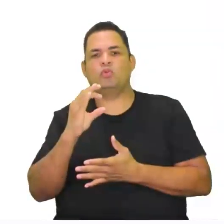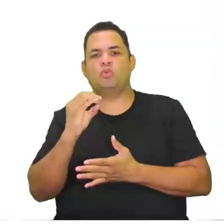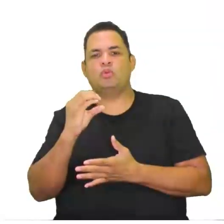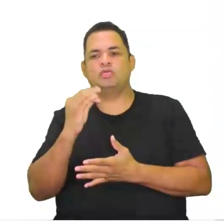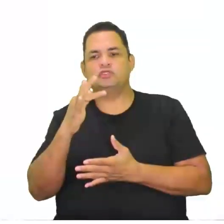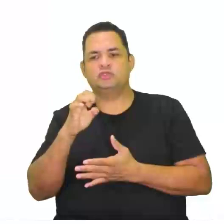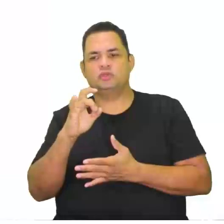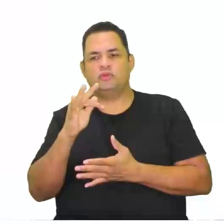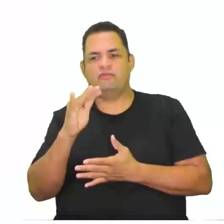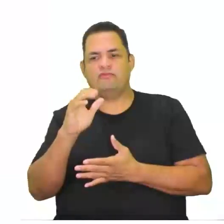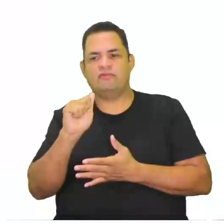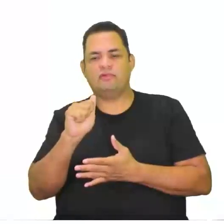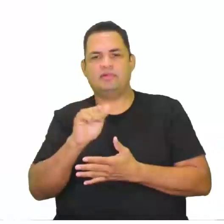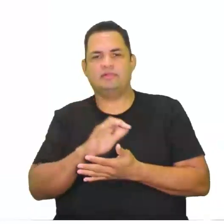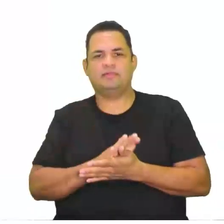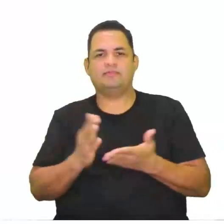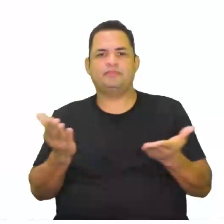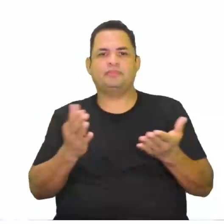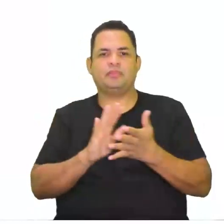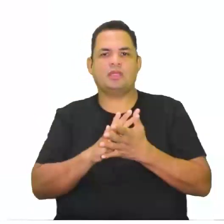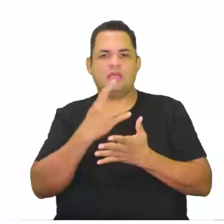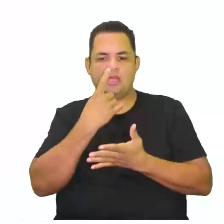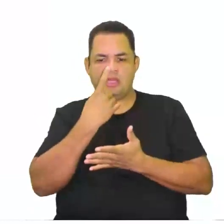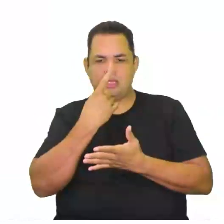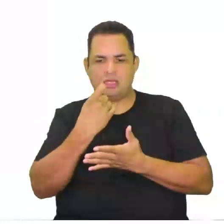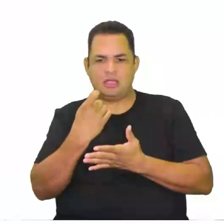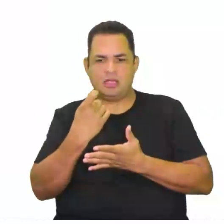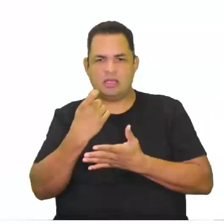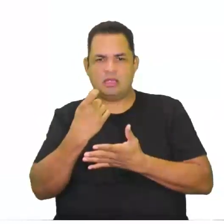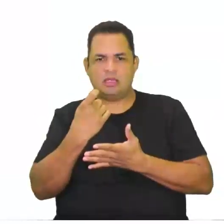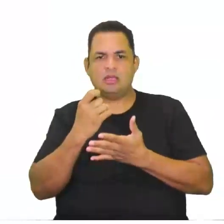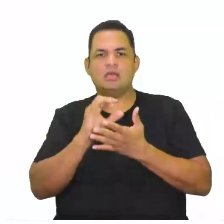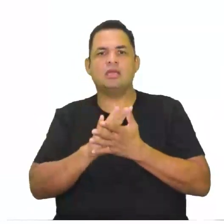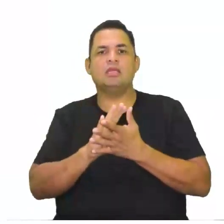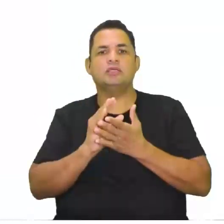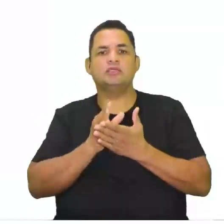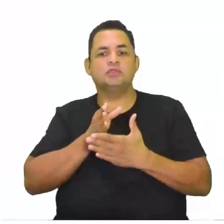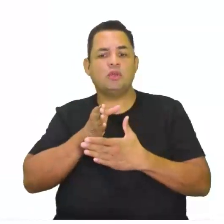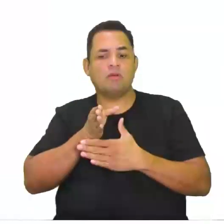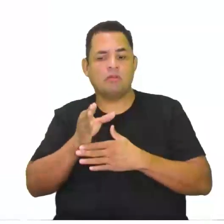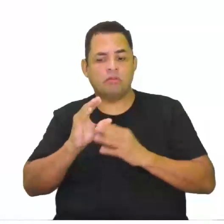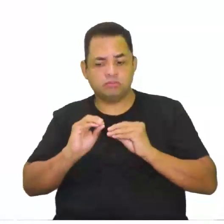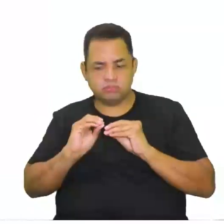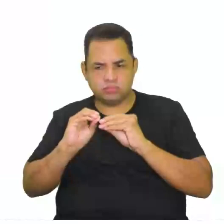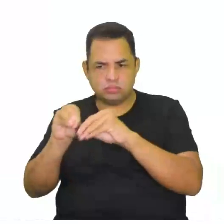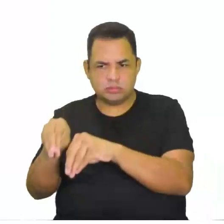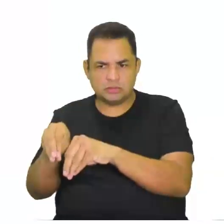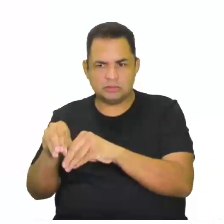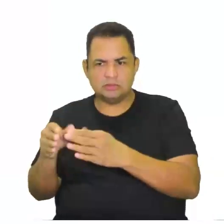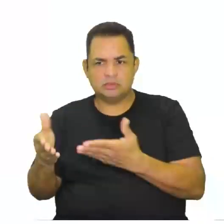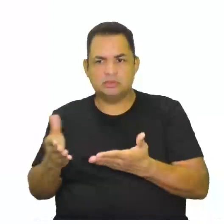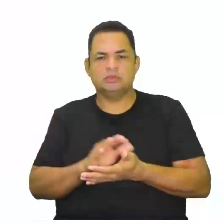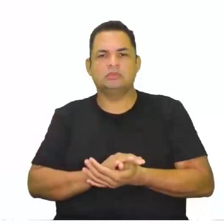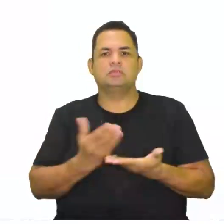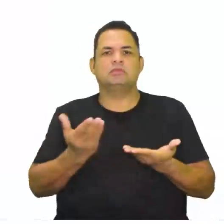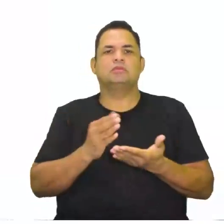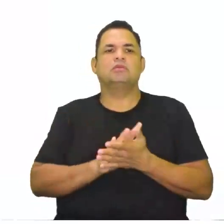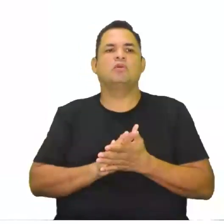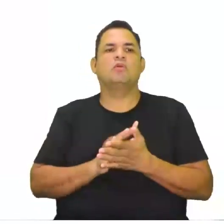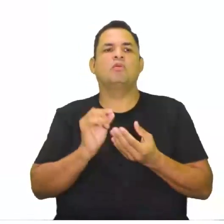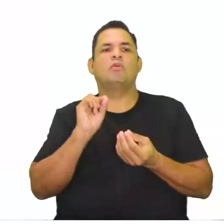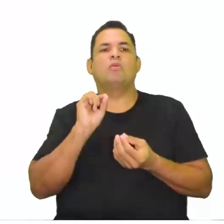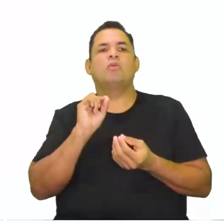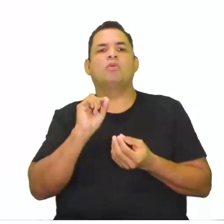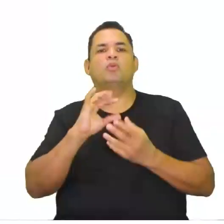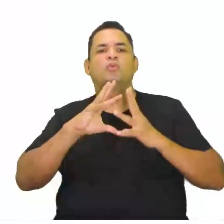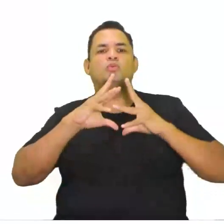lá. O lixo e o seu destino. Bom, primeiramente a gente tem a definição de lixo, que